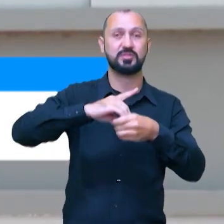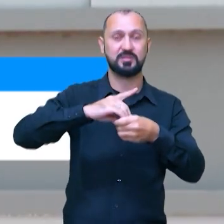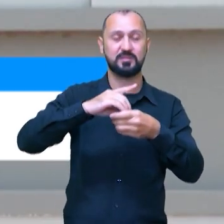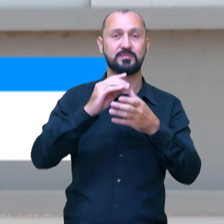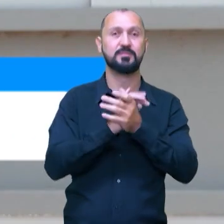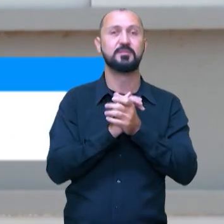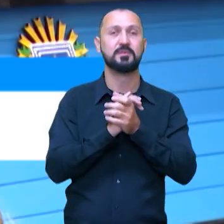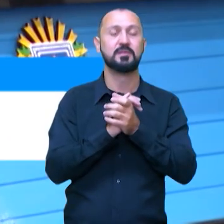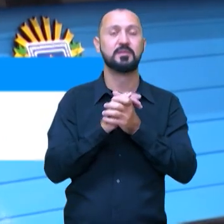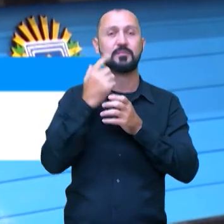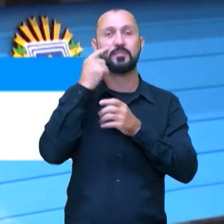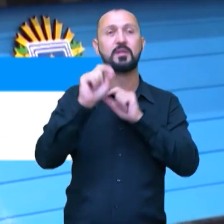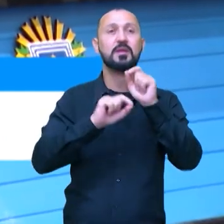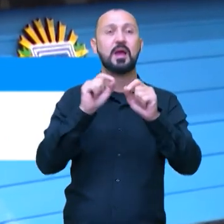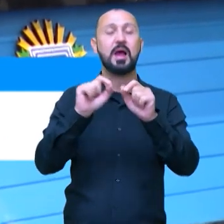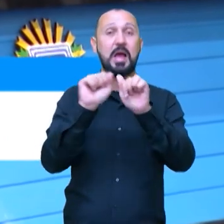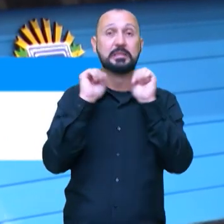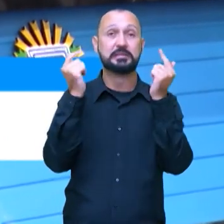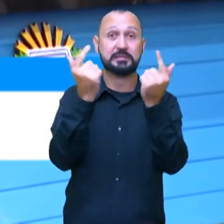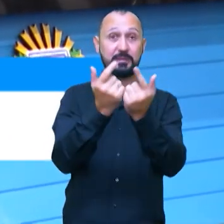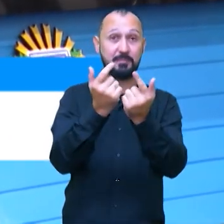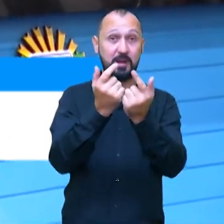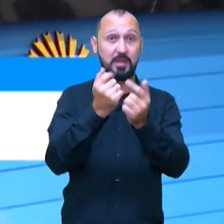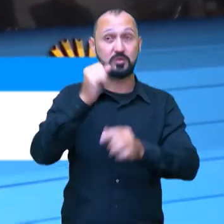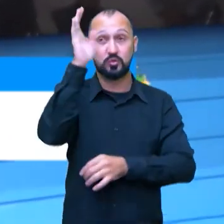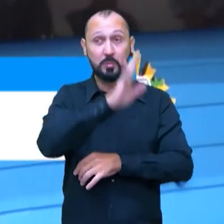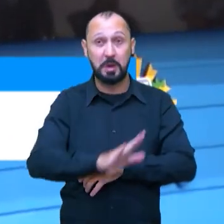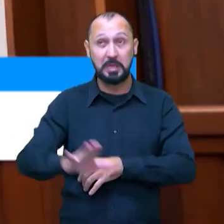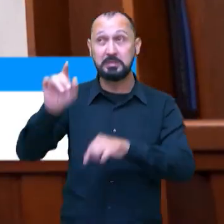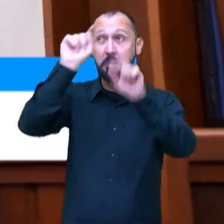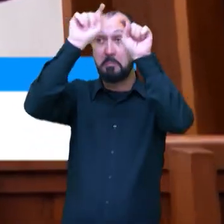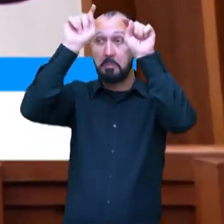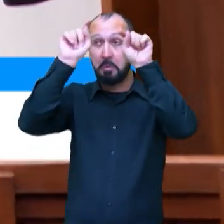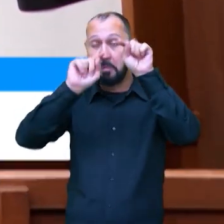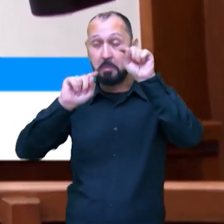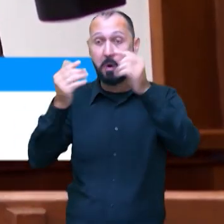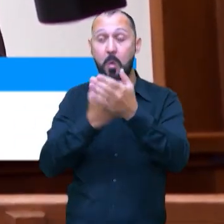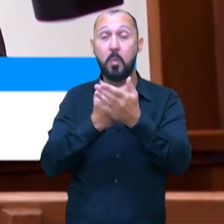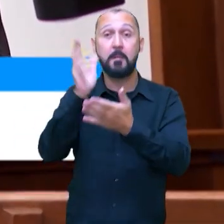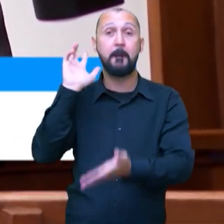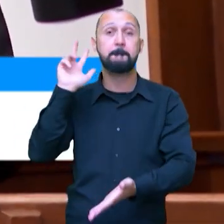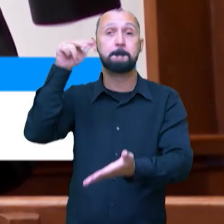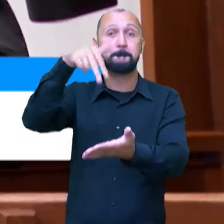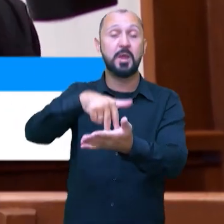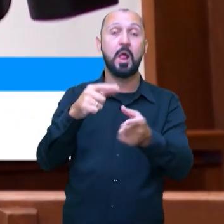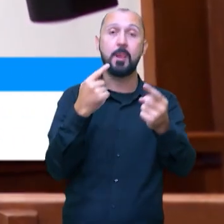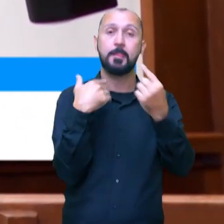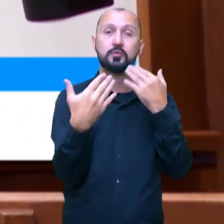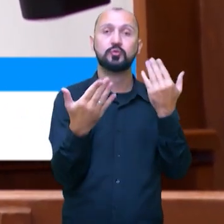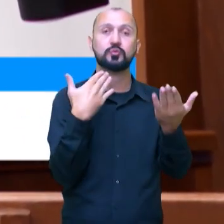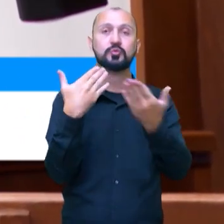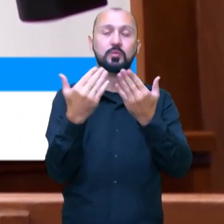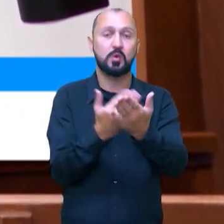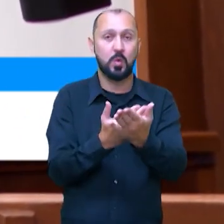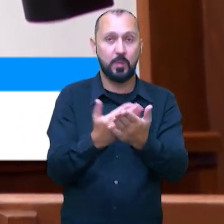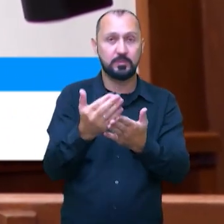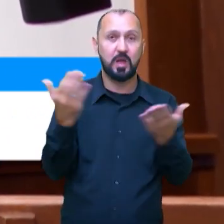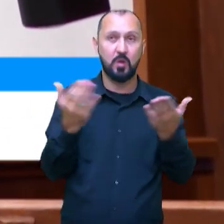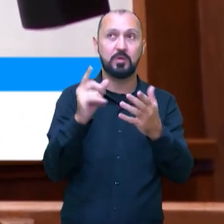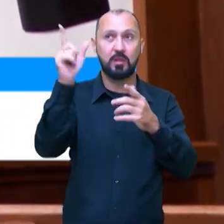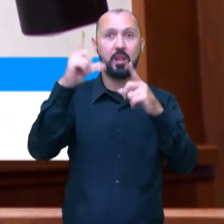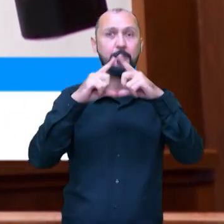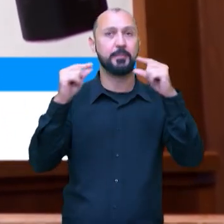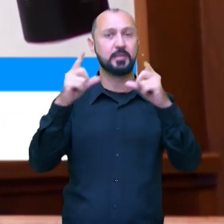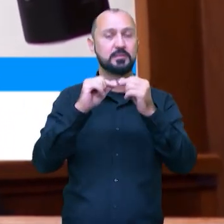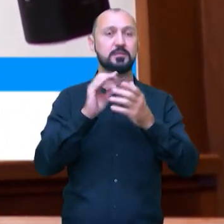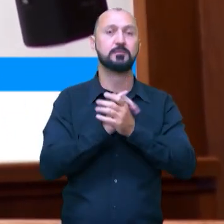por exemplo. E pede que as assembleias legislativas assumam o protagonismo nas discussões que agora estão